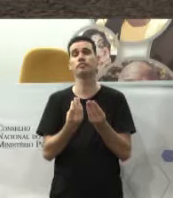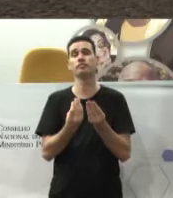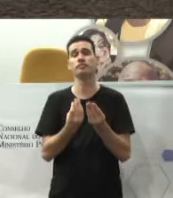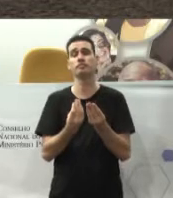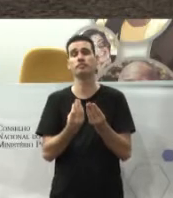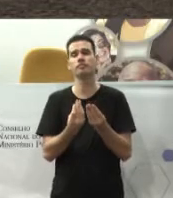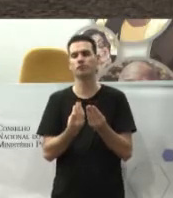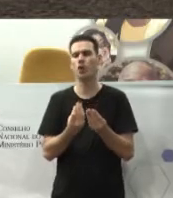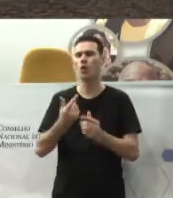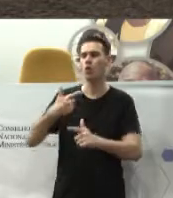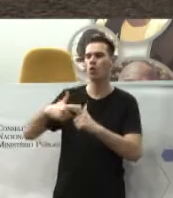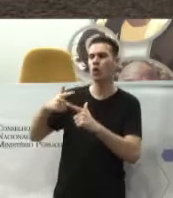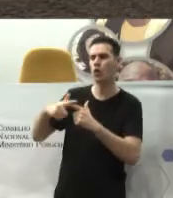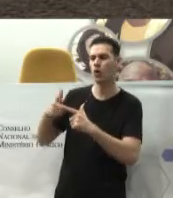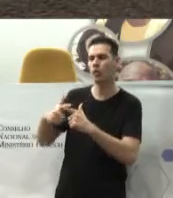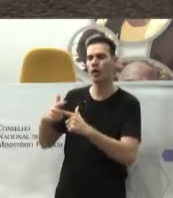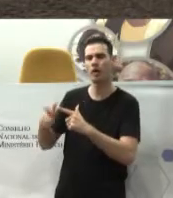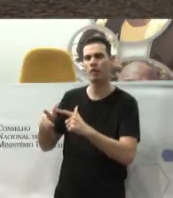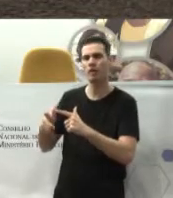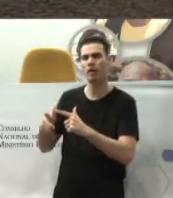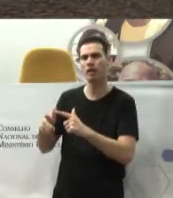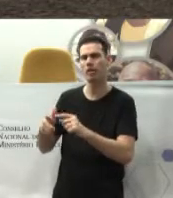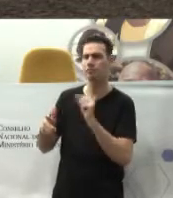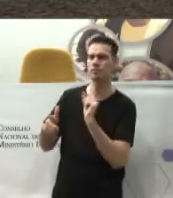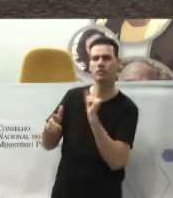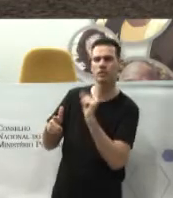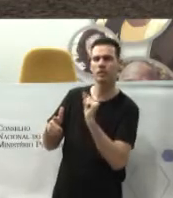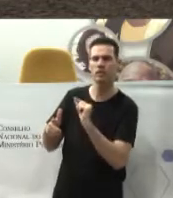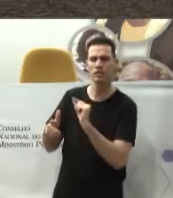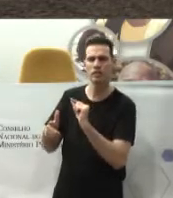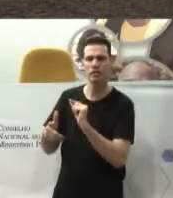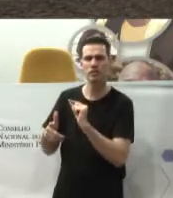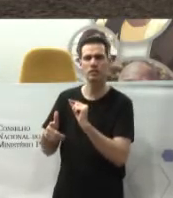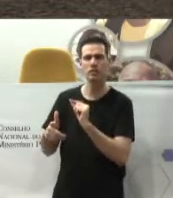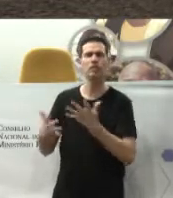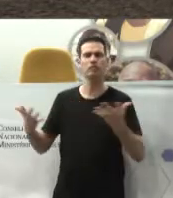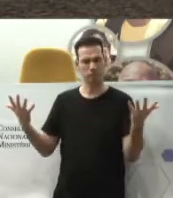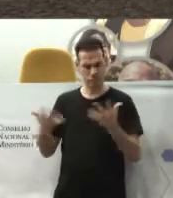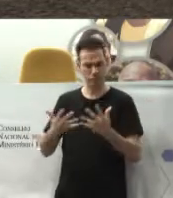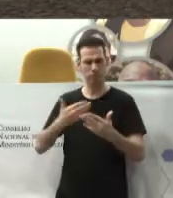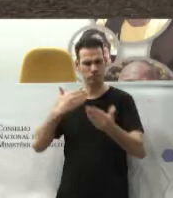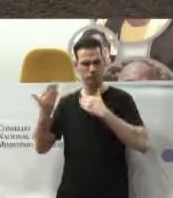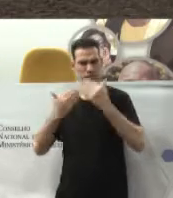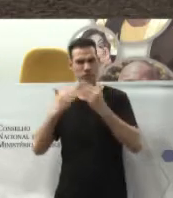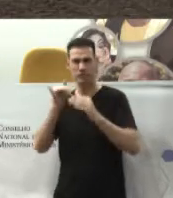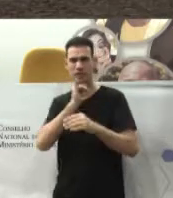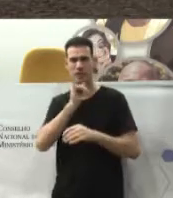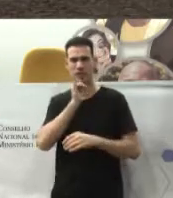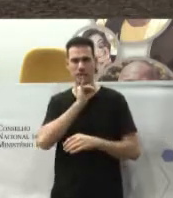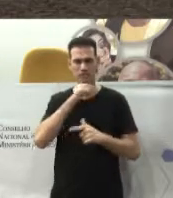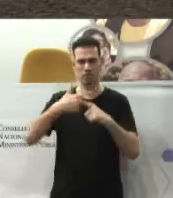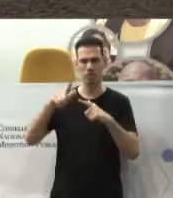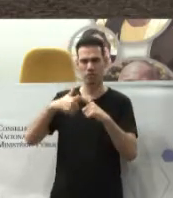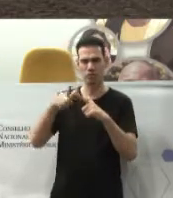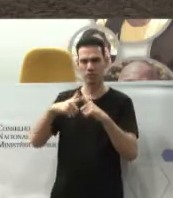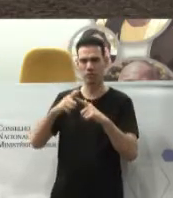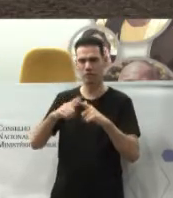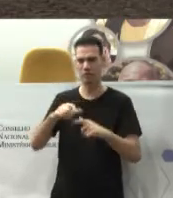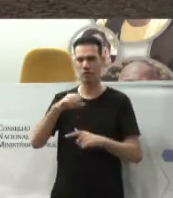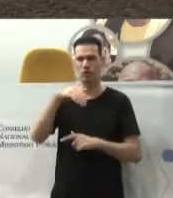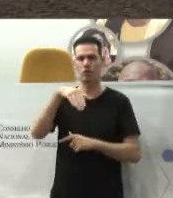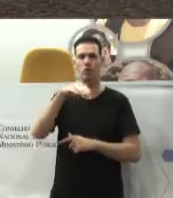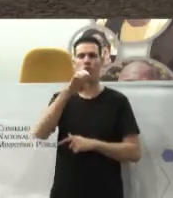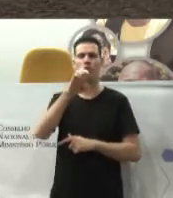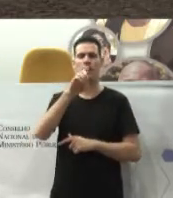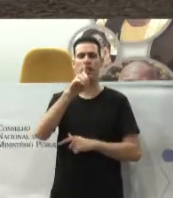do conflito e não previamente. Ele, por exemplo, fala que em determinados conflitos o mediador tem sim